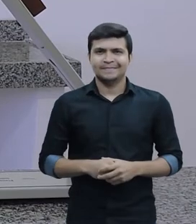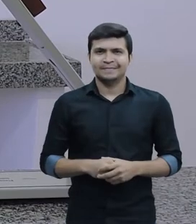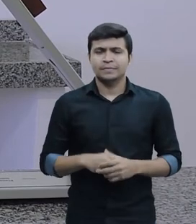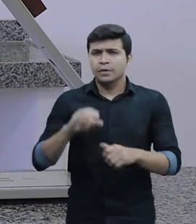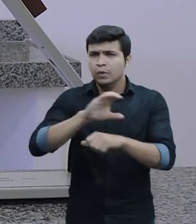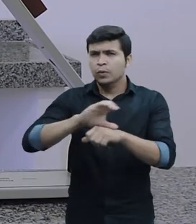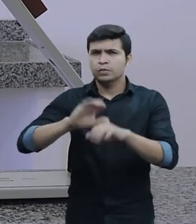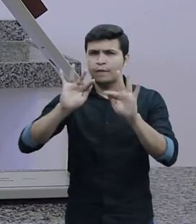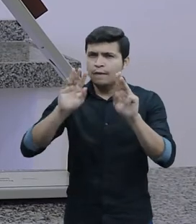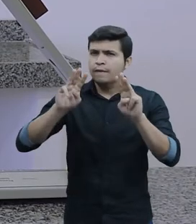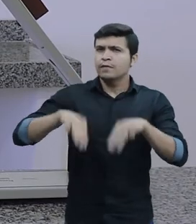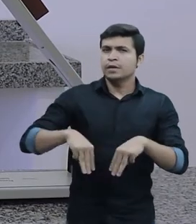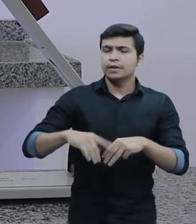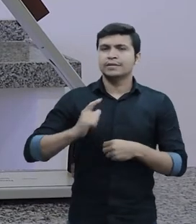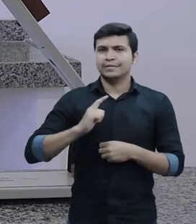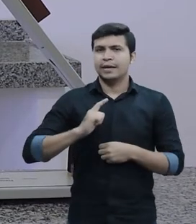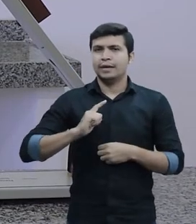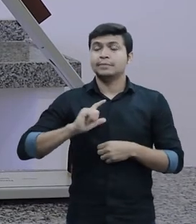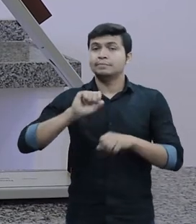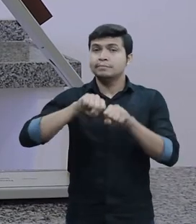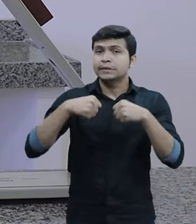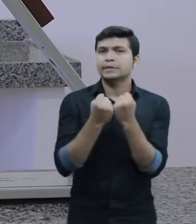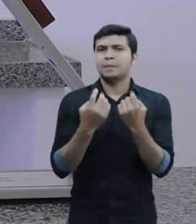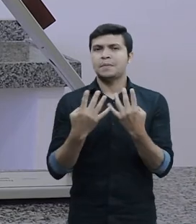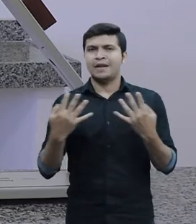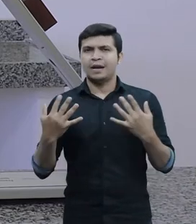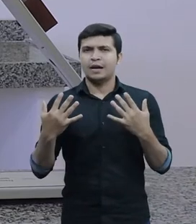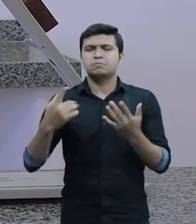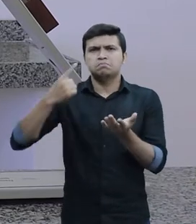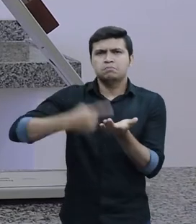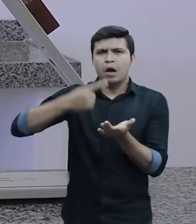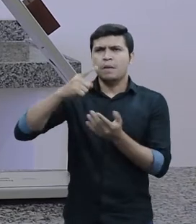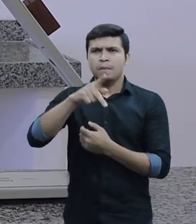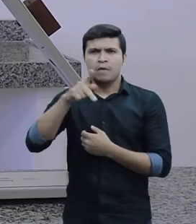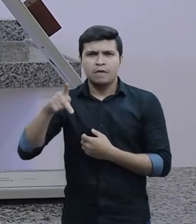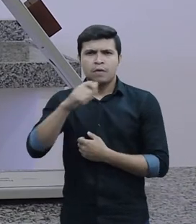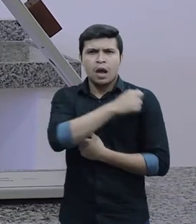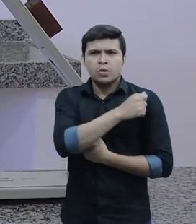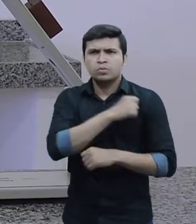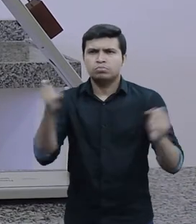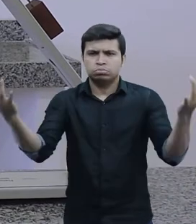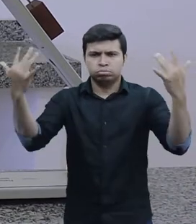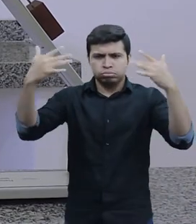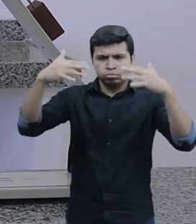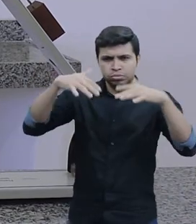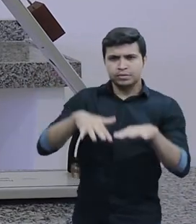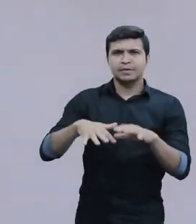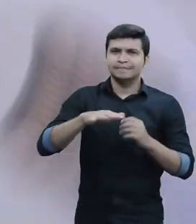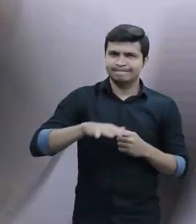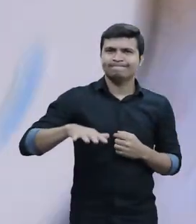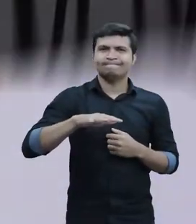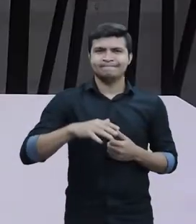Ao final do curso, teremos a realização de um seminário, contando com a presença de todos os cursistas, alunos e professores da Rede Estadual do